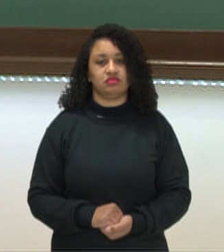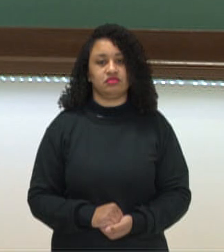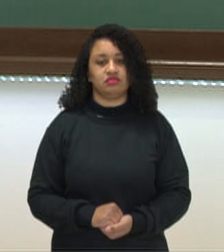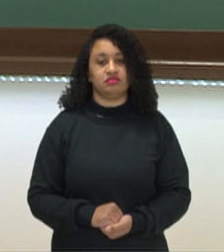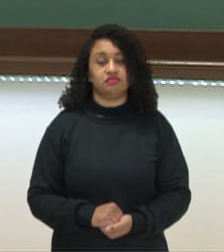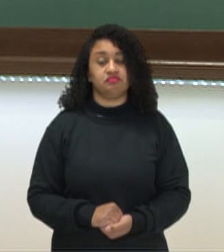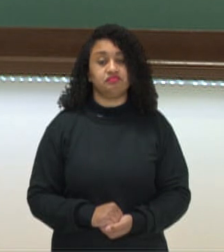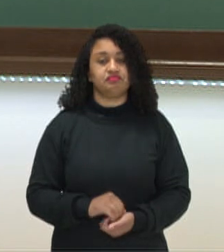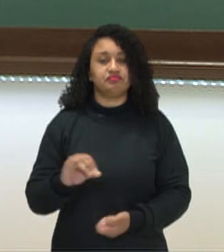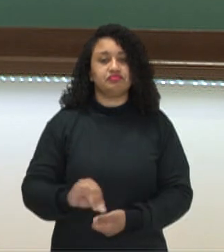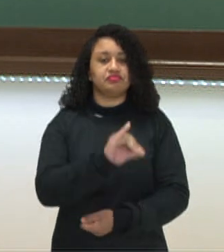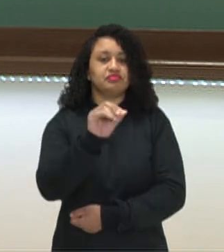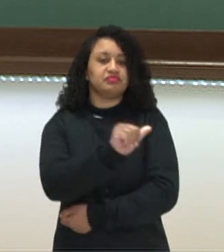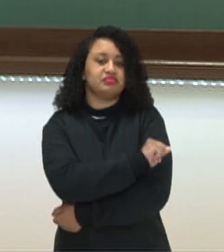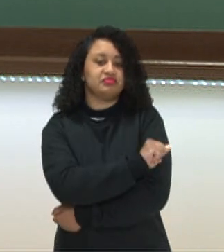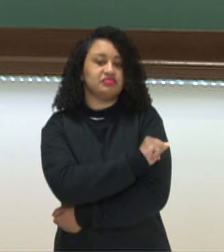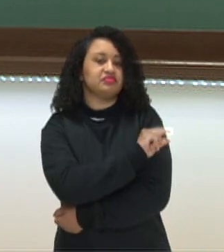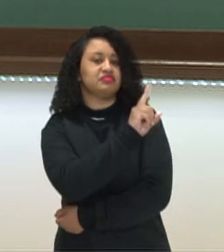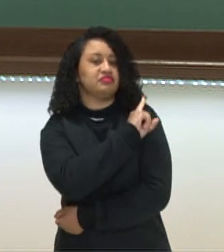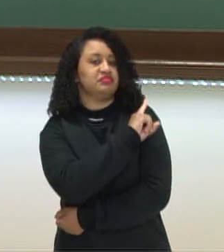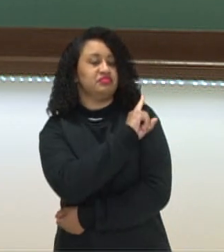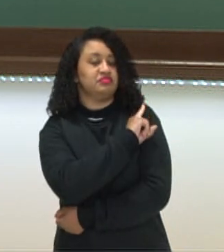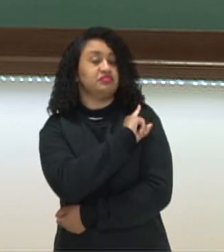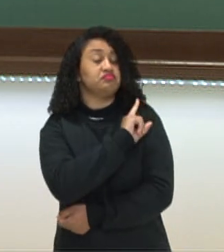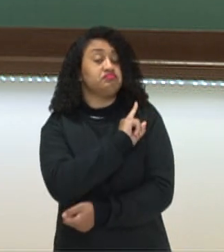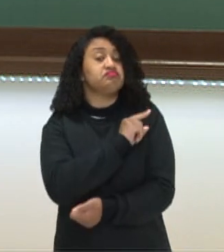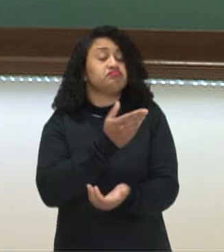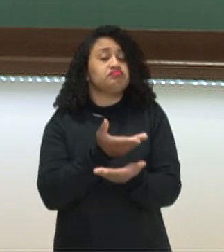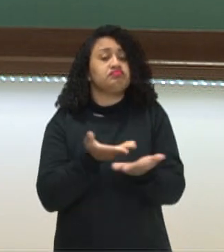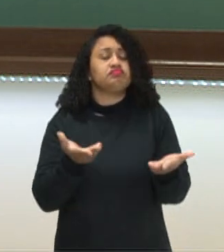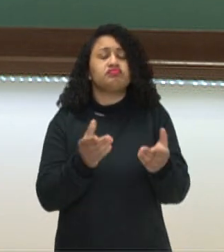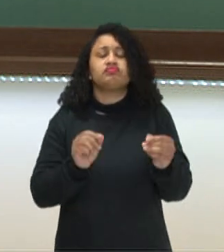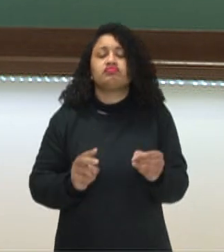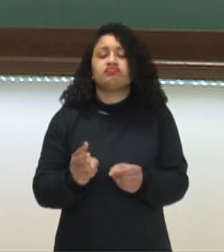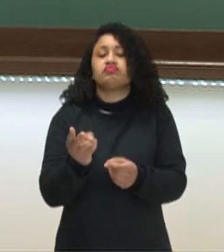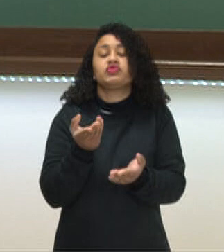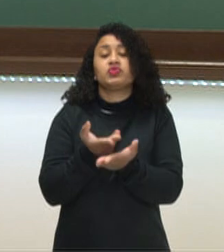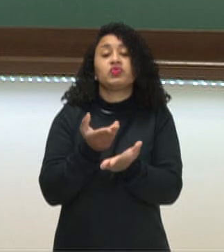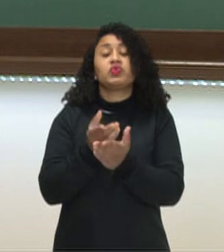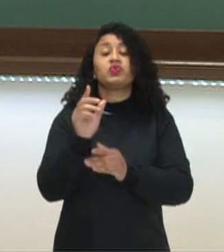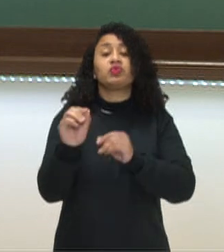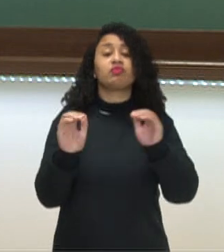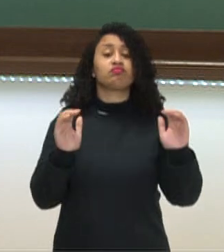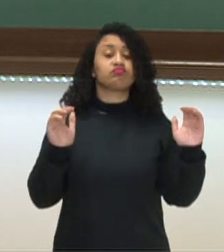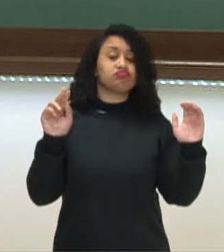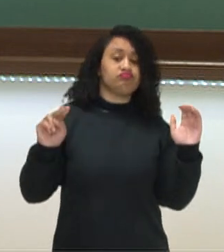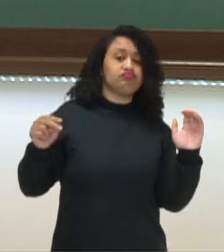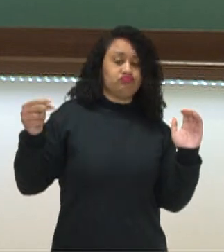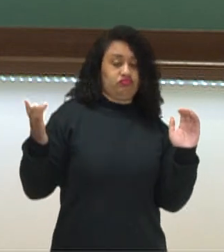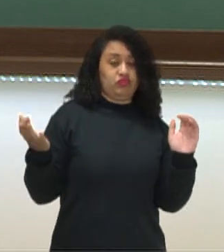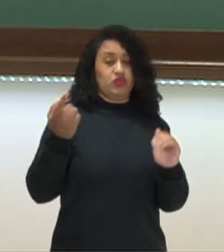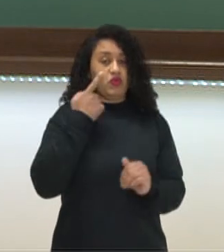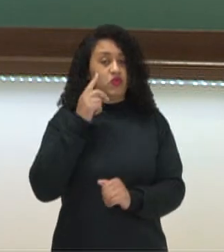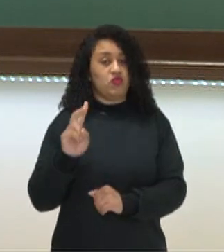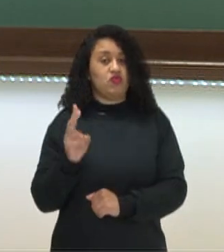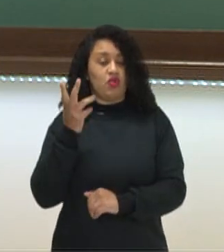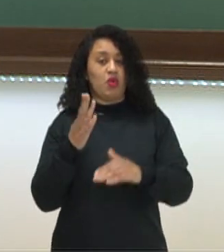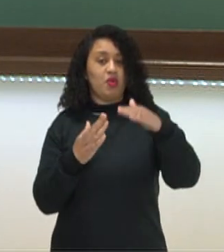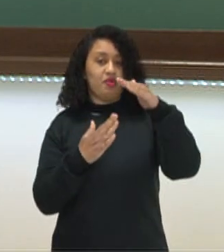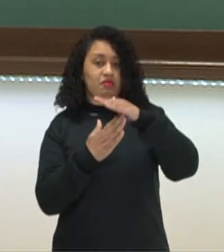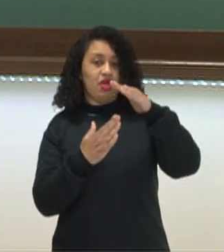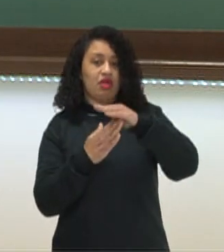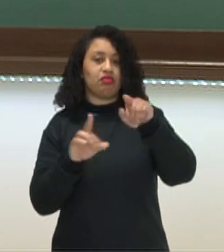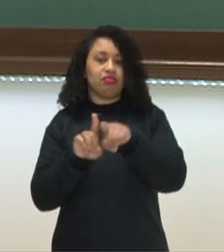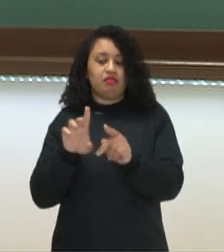Olá, estudante da primeira série! Nessa aula, nós vamos continuar o estudo de função quadrática. Vamos ver o valor de máximo e